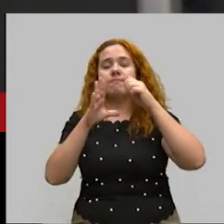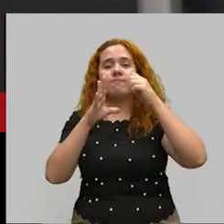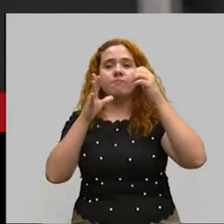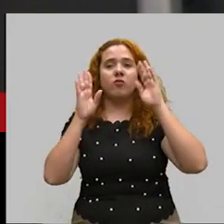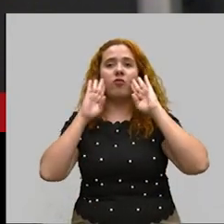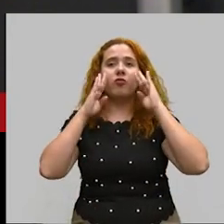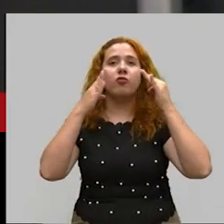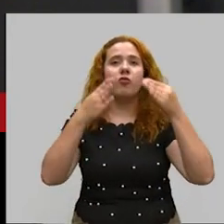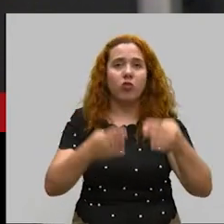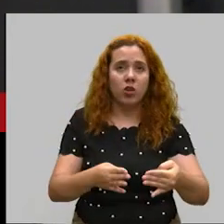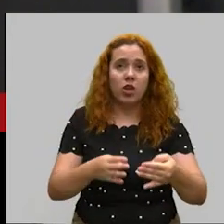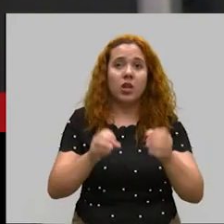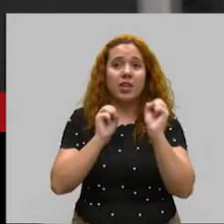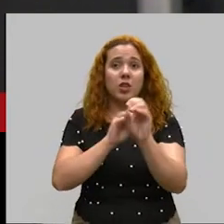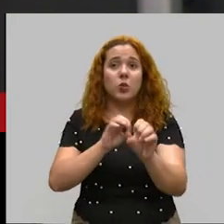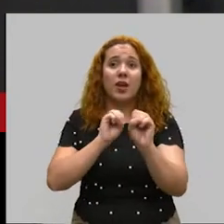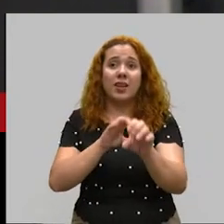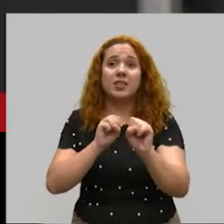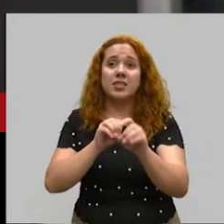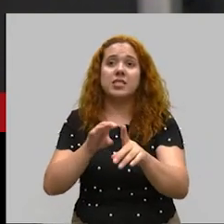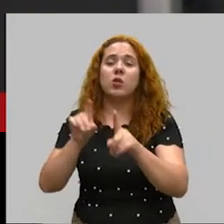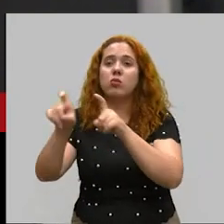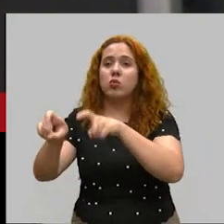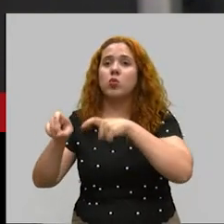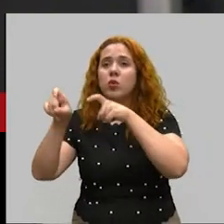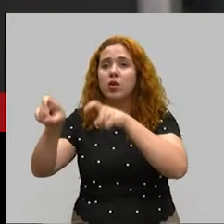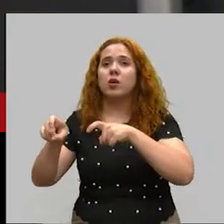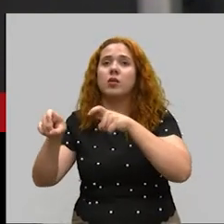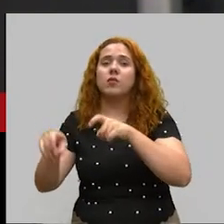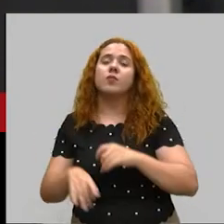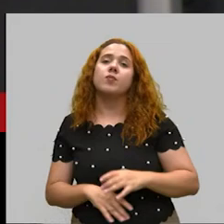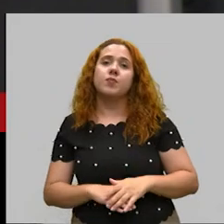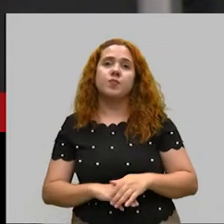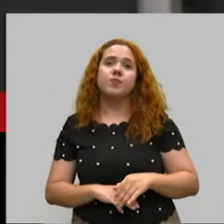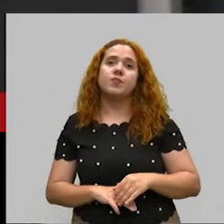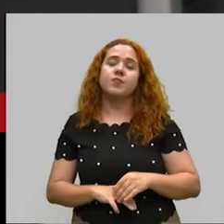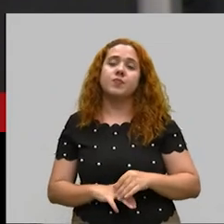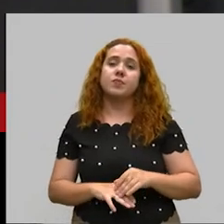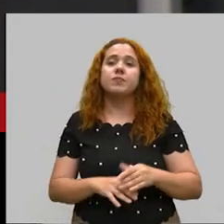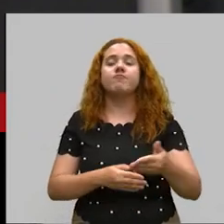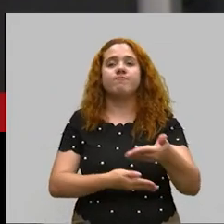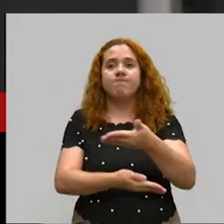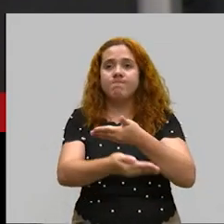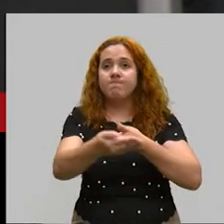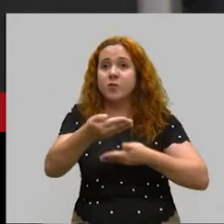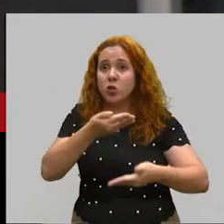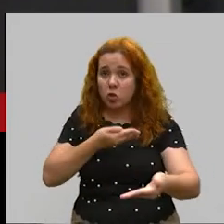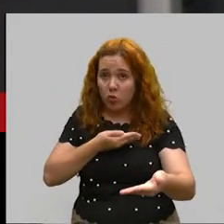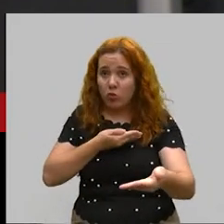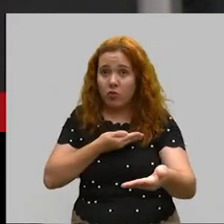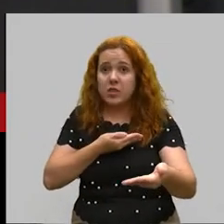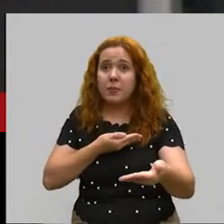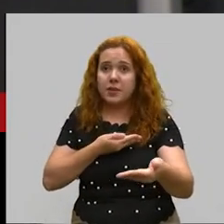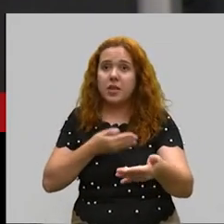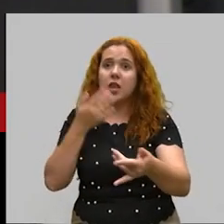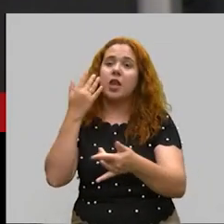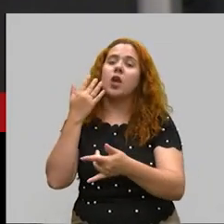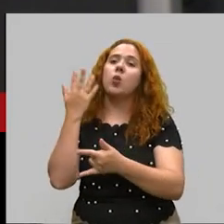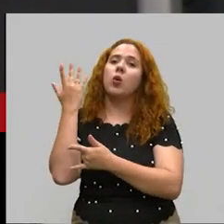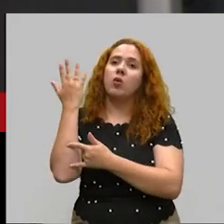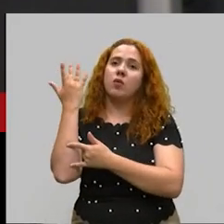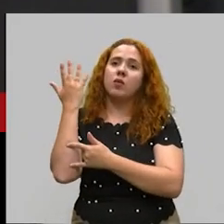campo também eh na mesma Perspectiva da parceria com a universidade e